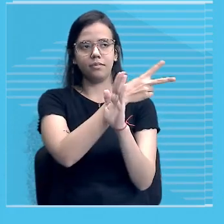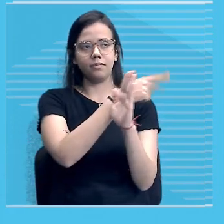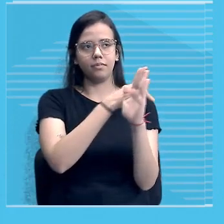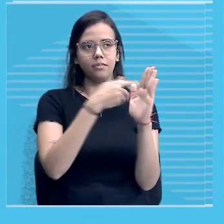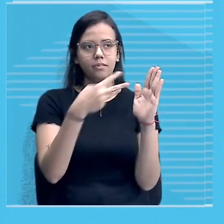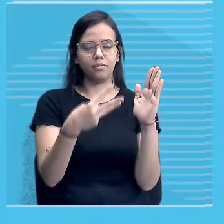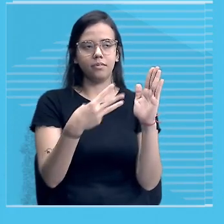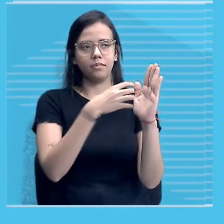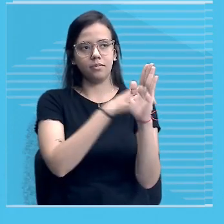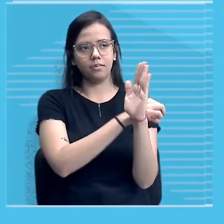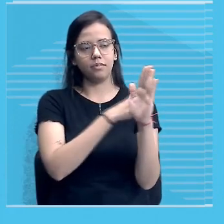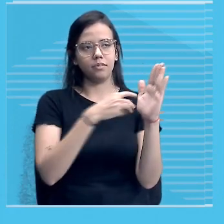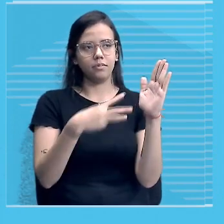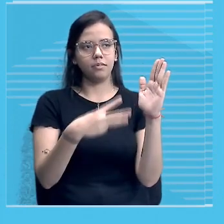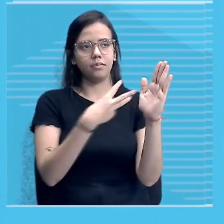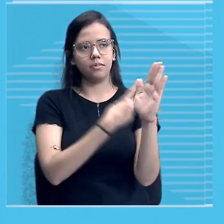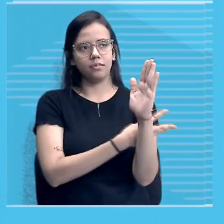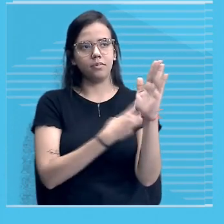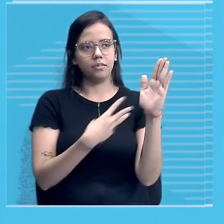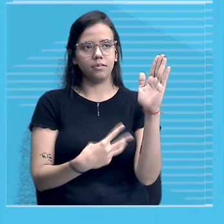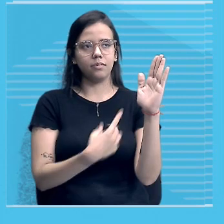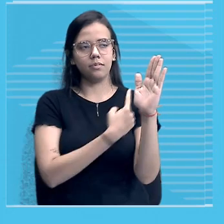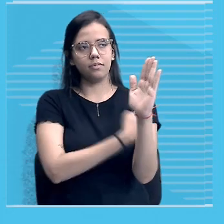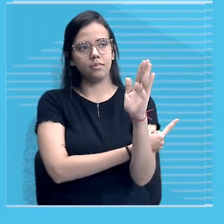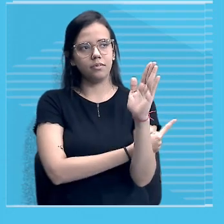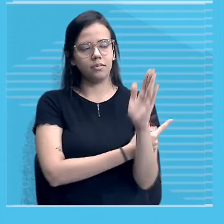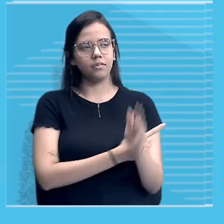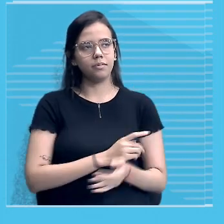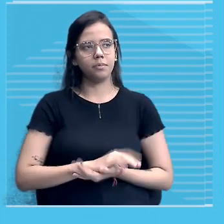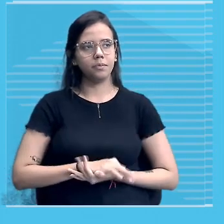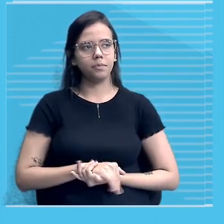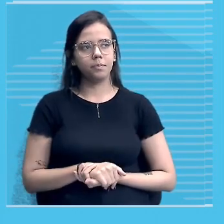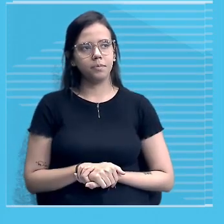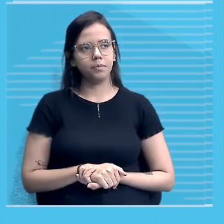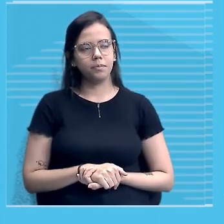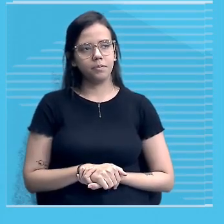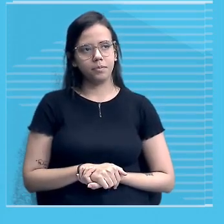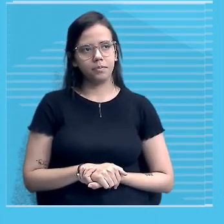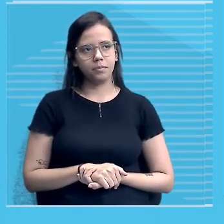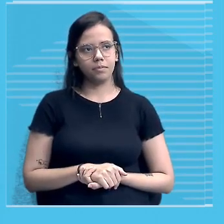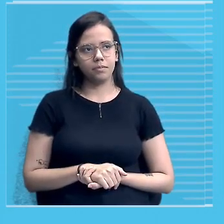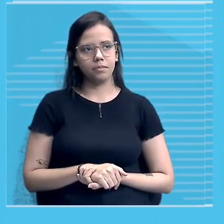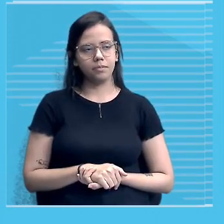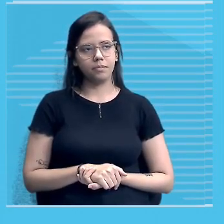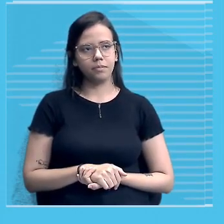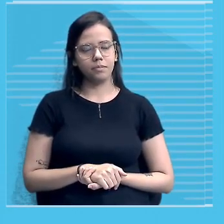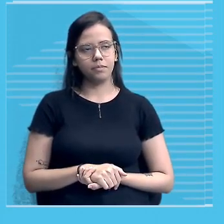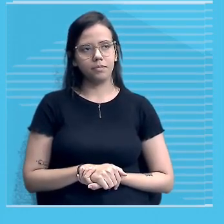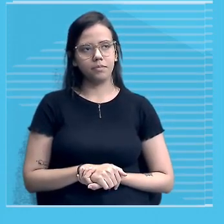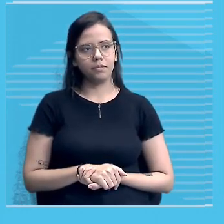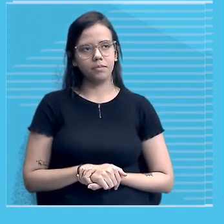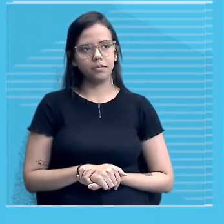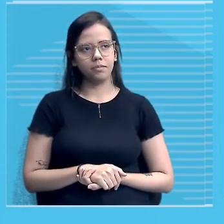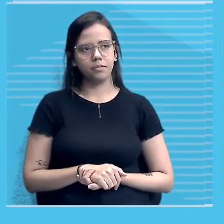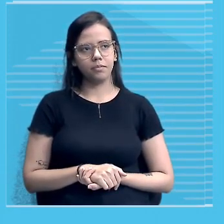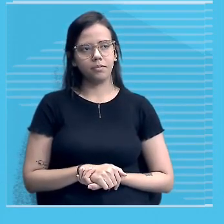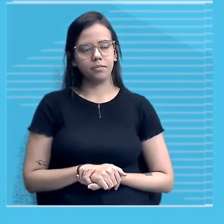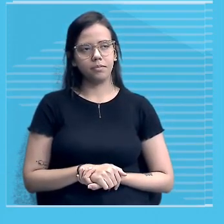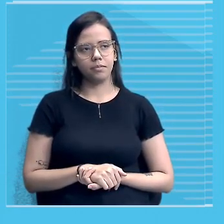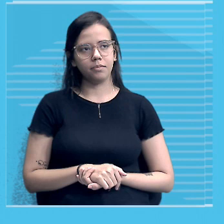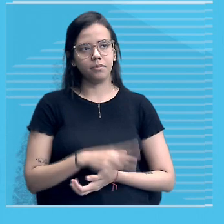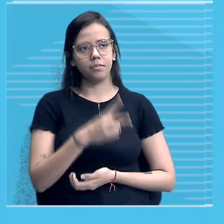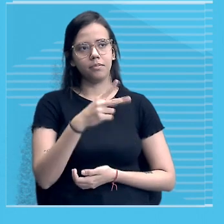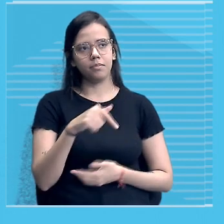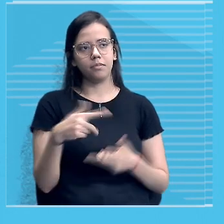93 que dá três por três que dá um olha aí ó o 27 nada mais é do que